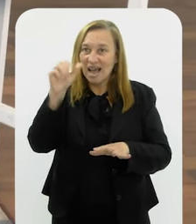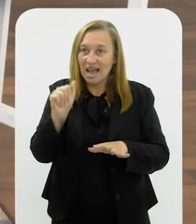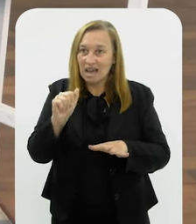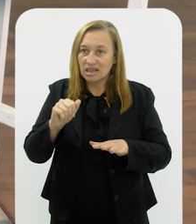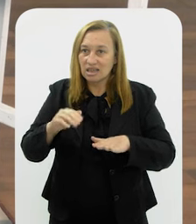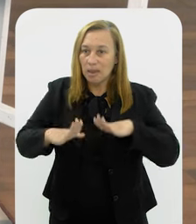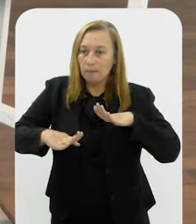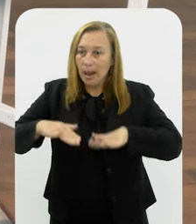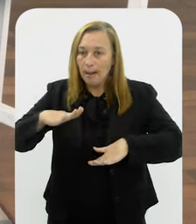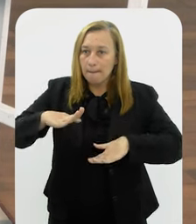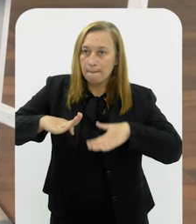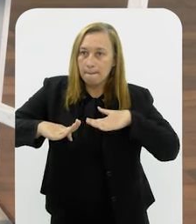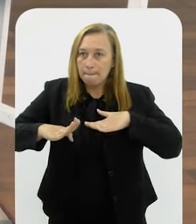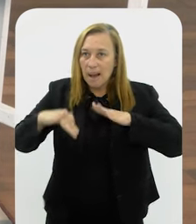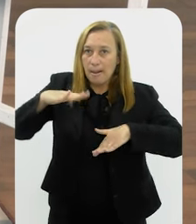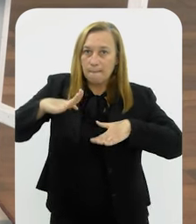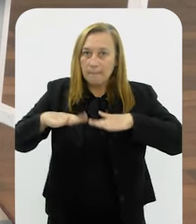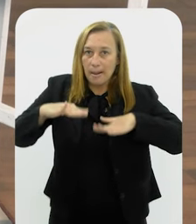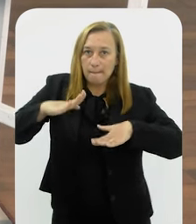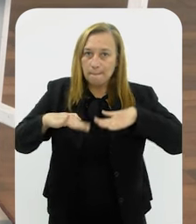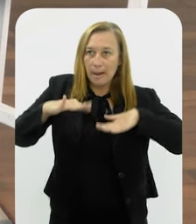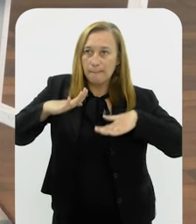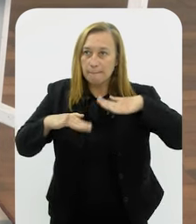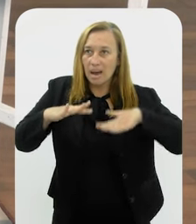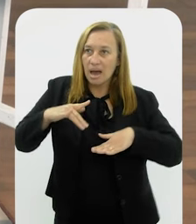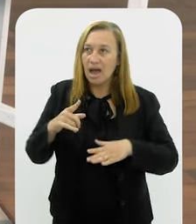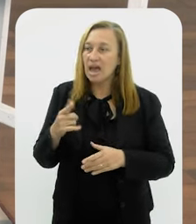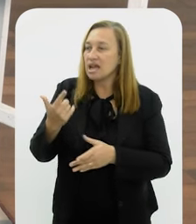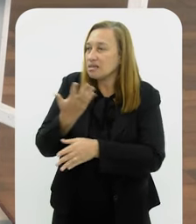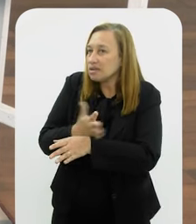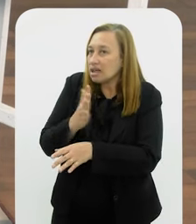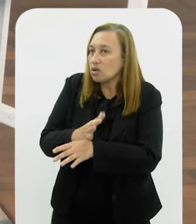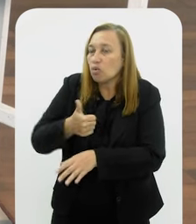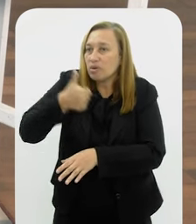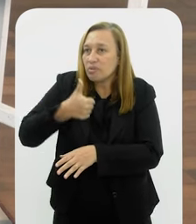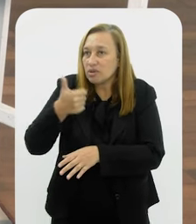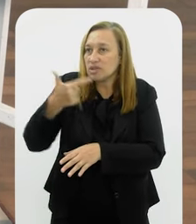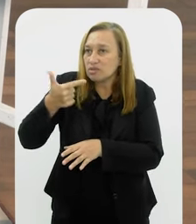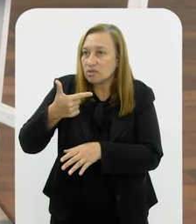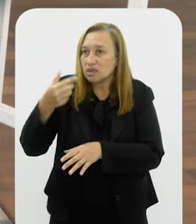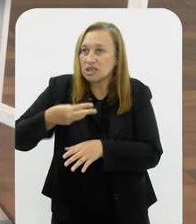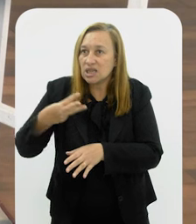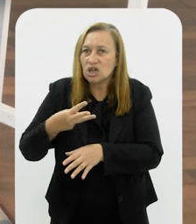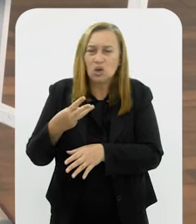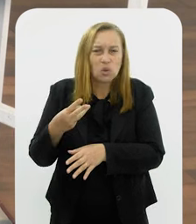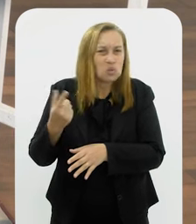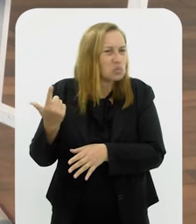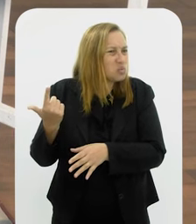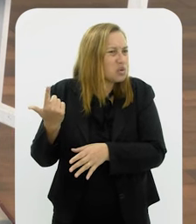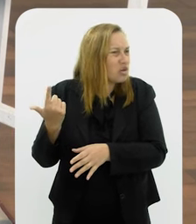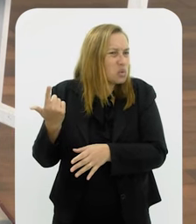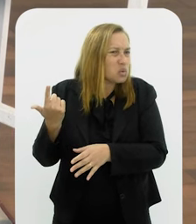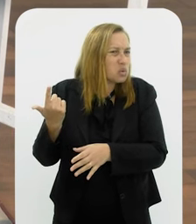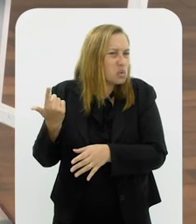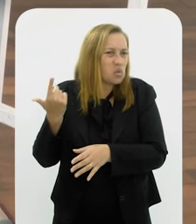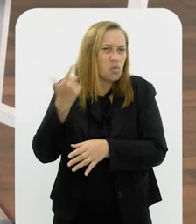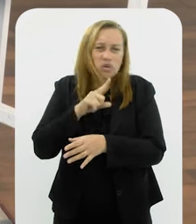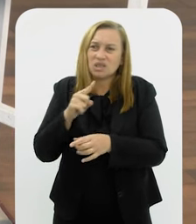sapateado. Bizarro. Aí ele fez o primeiro ensaio, o segundo, e não estavam conseguindo